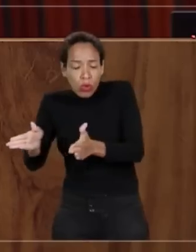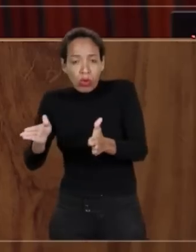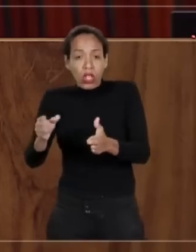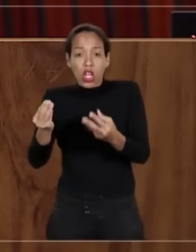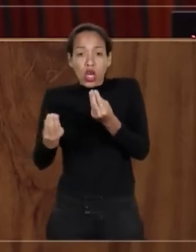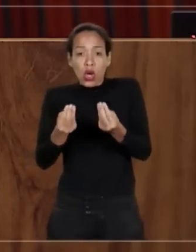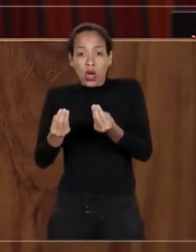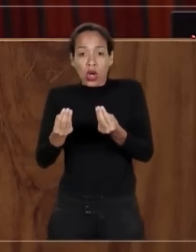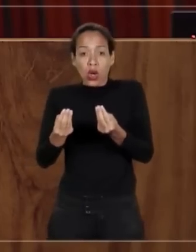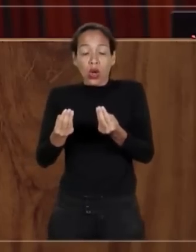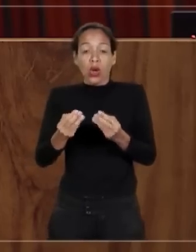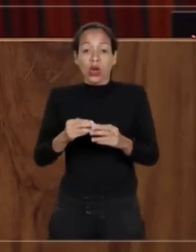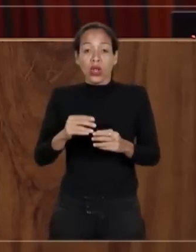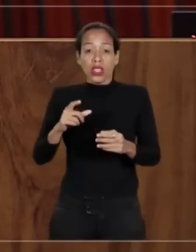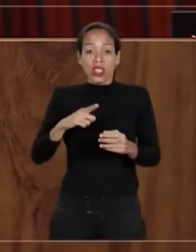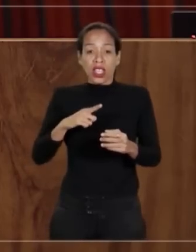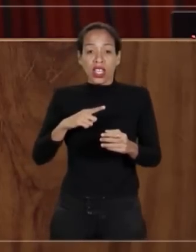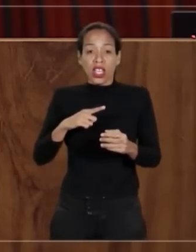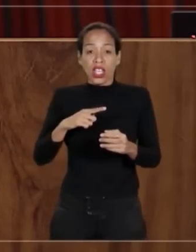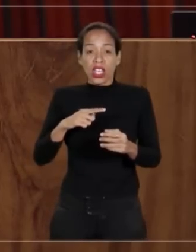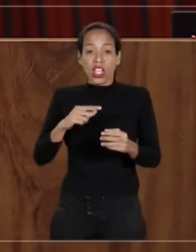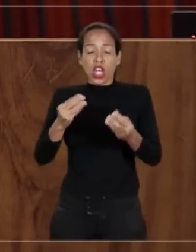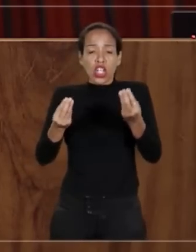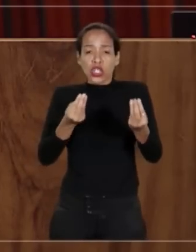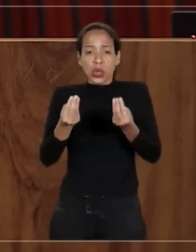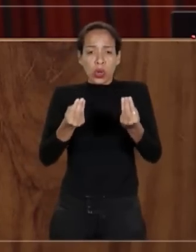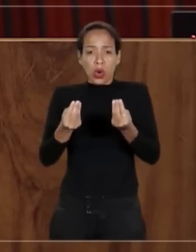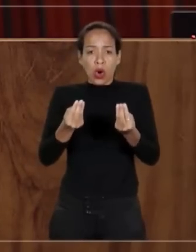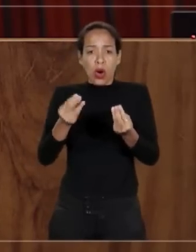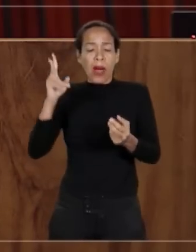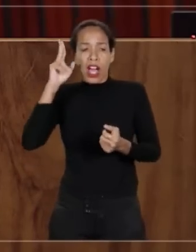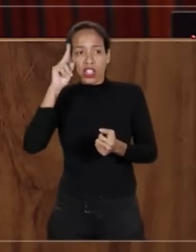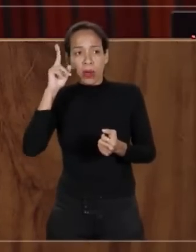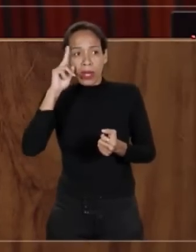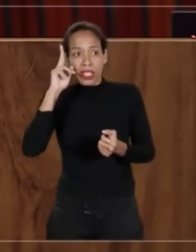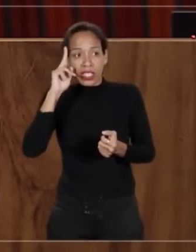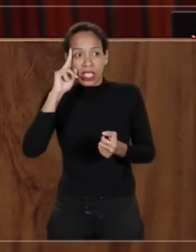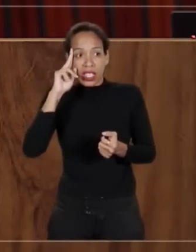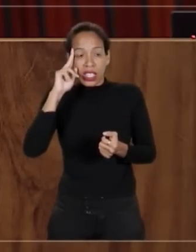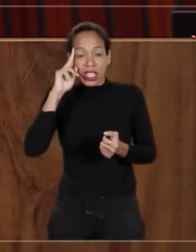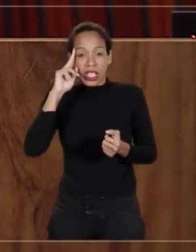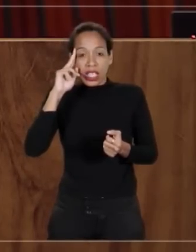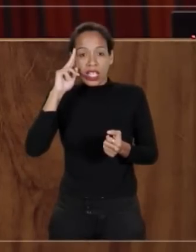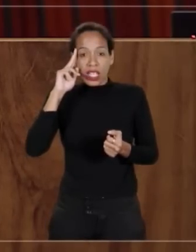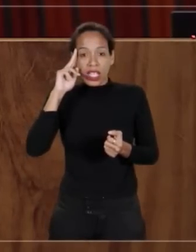e quantitativa, repercussão sobre a isonomia, a normalidade e a